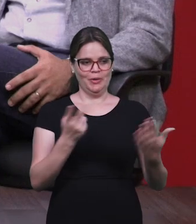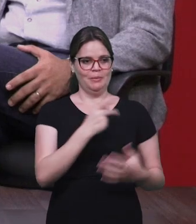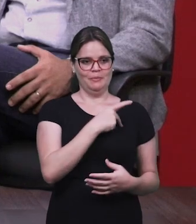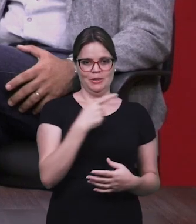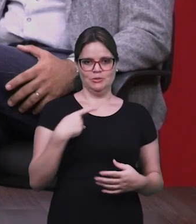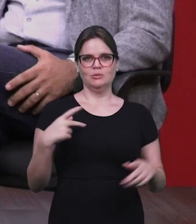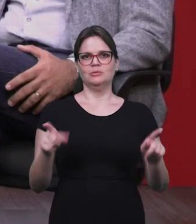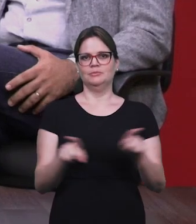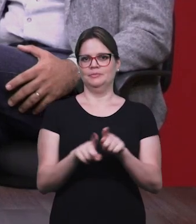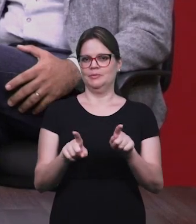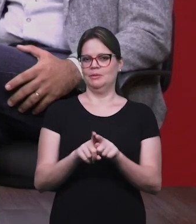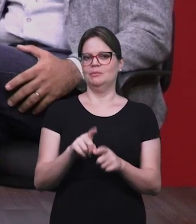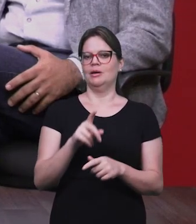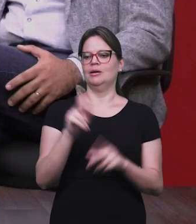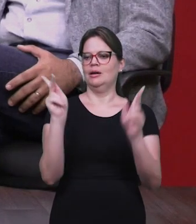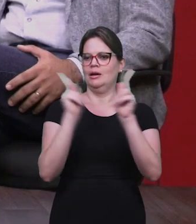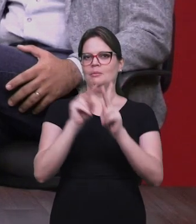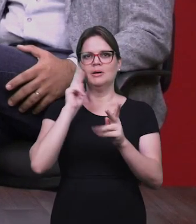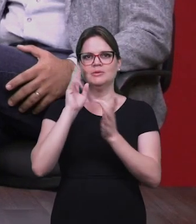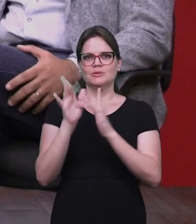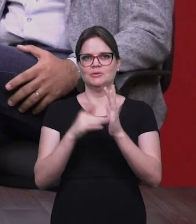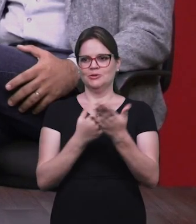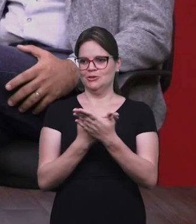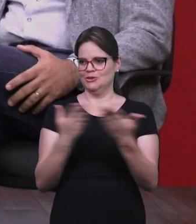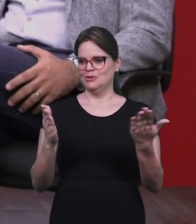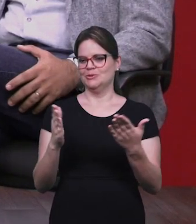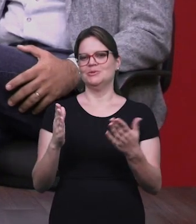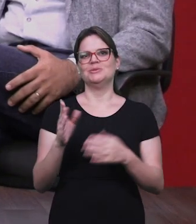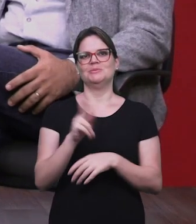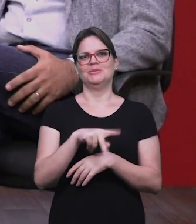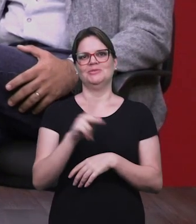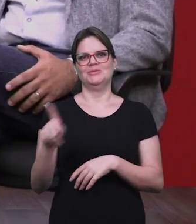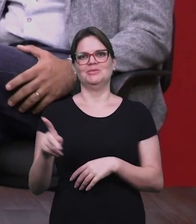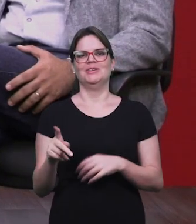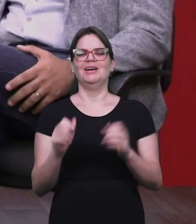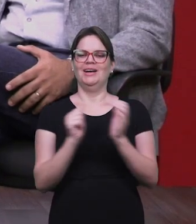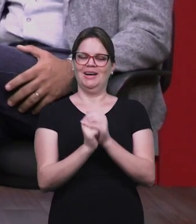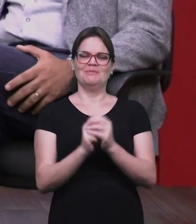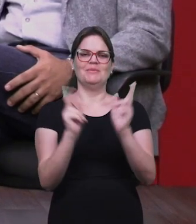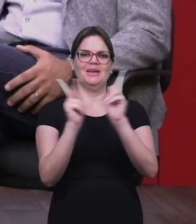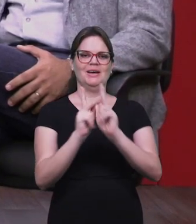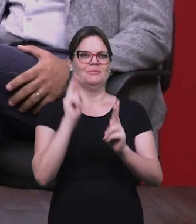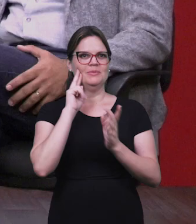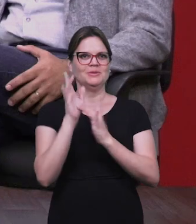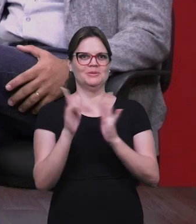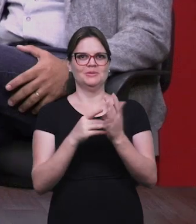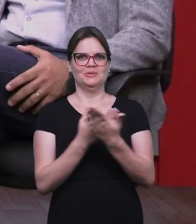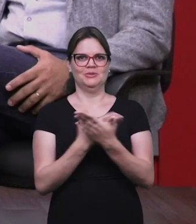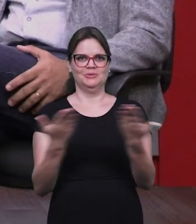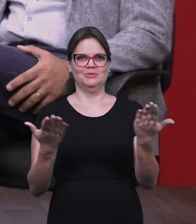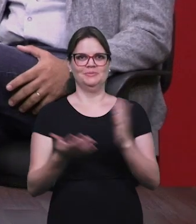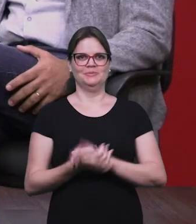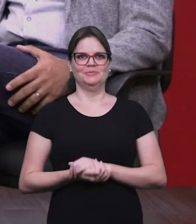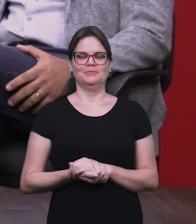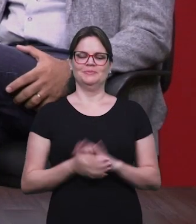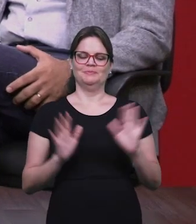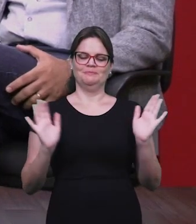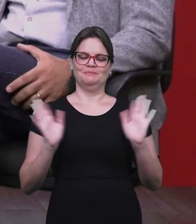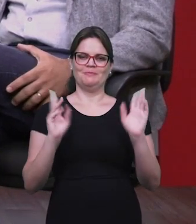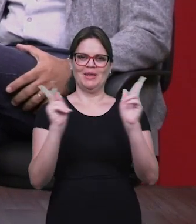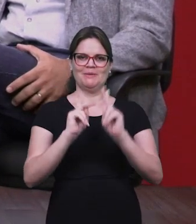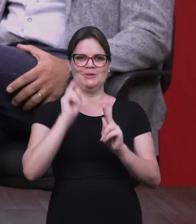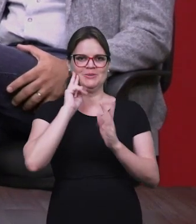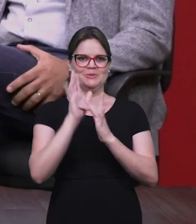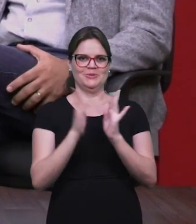Carlos. Pai do Senhor, irmãos. Pai Senhor Vinícius. Amém. Pai do Senhor, a todos que nos